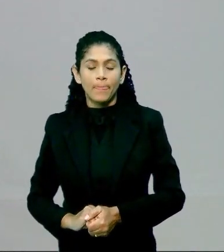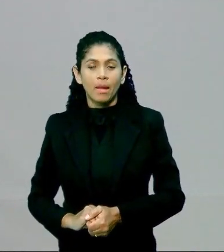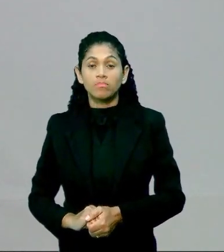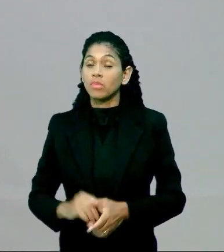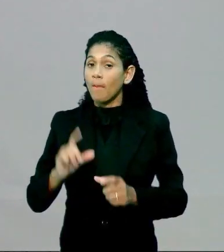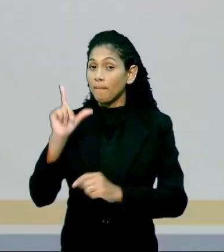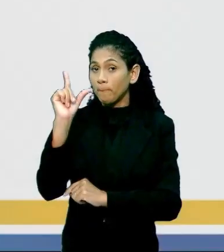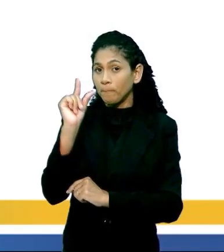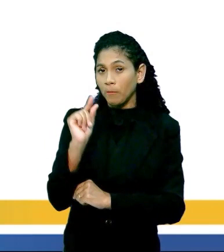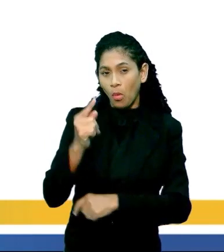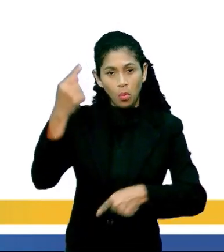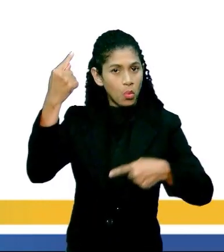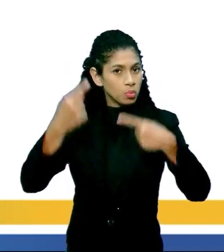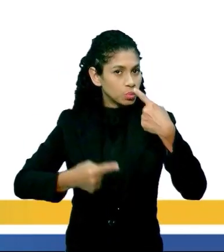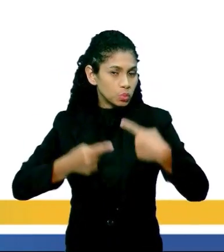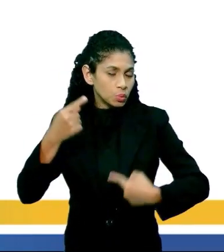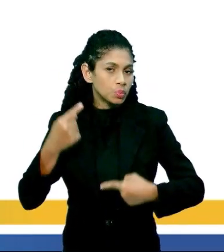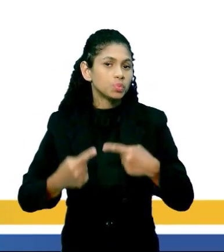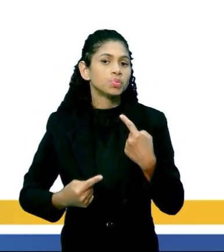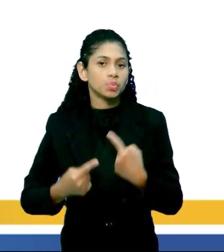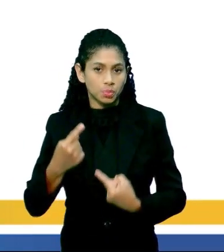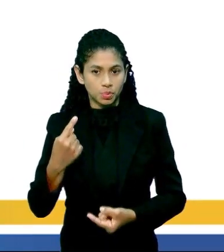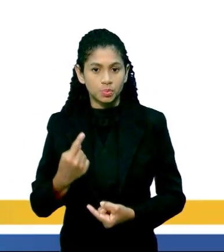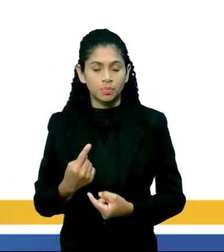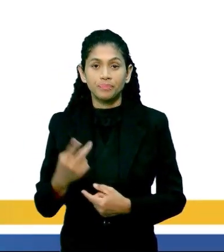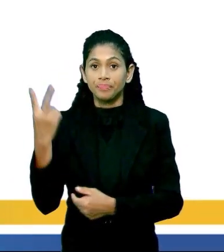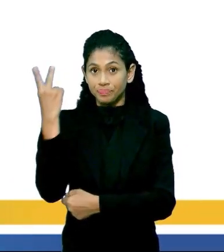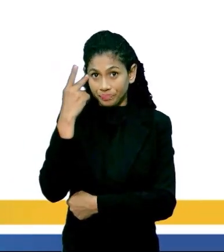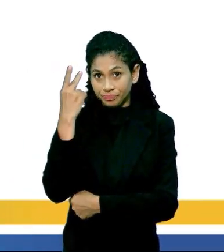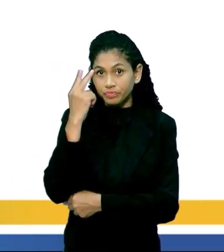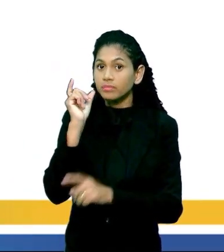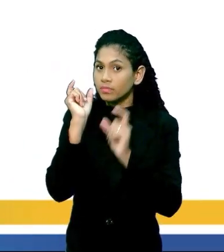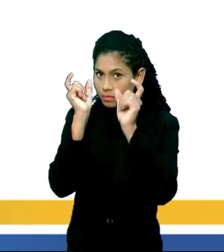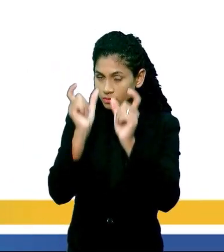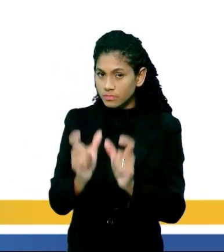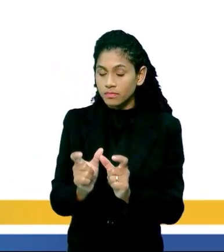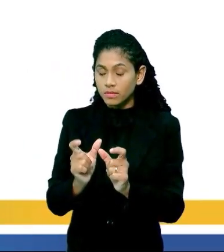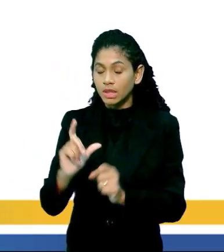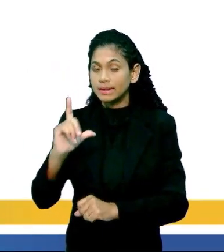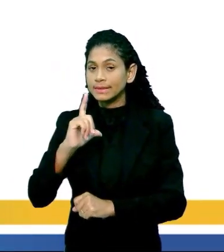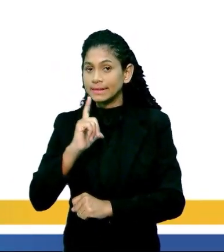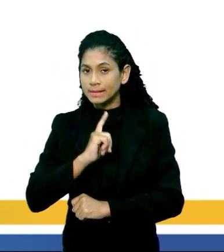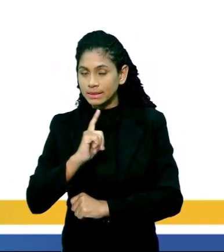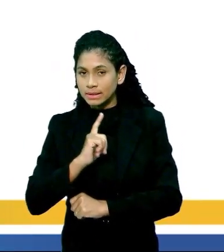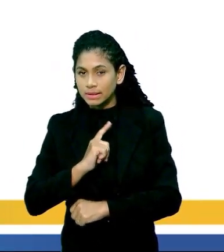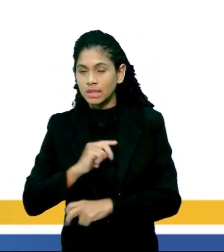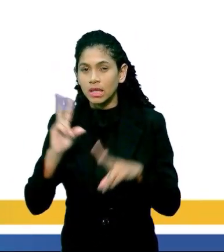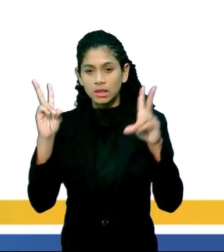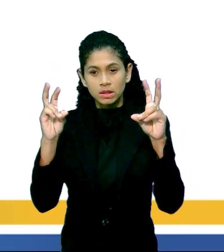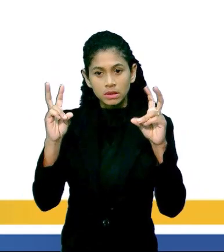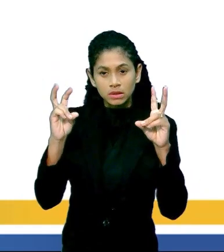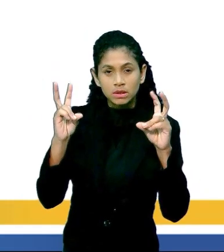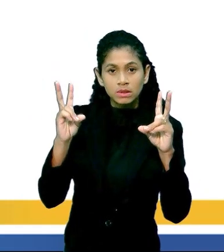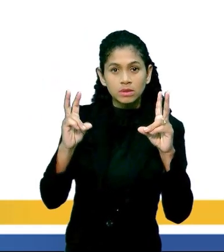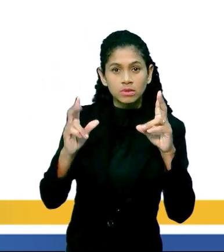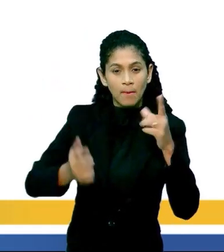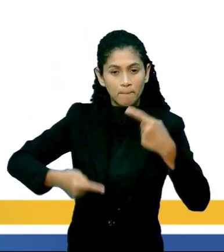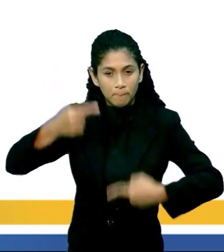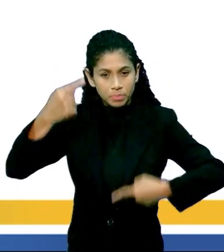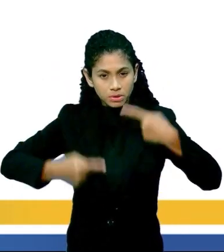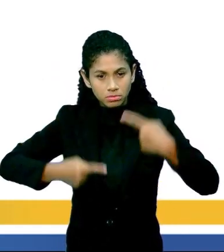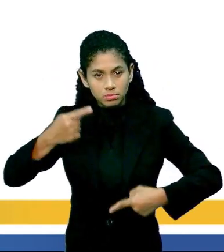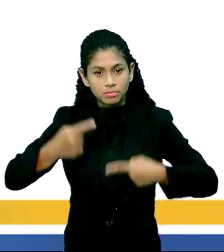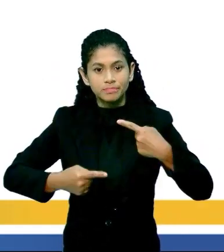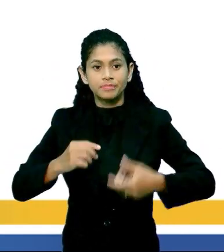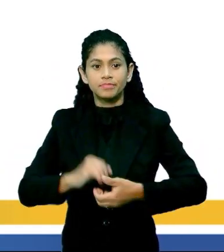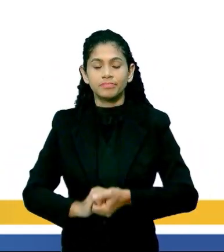debatidos, pouco abordados, tá? Então, é comum que a gente observe temas políticos também, episódios históricos são